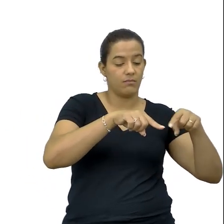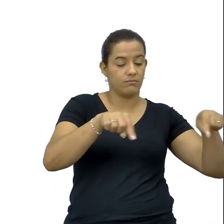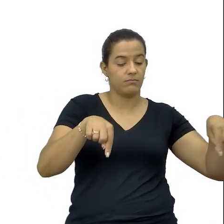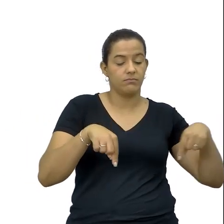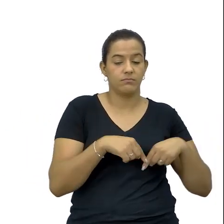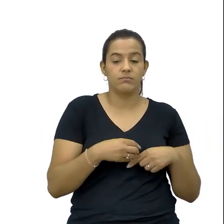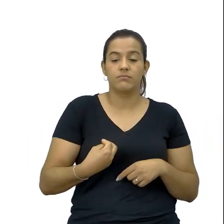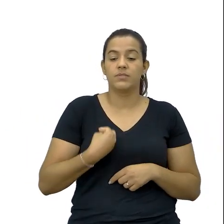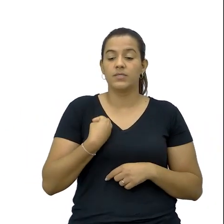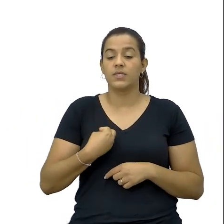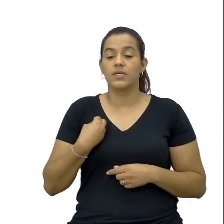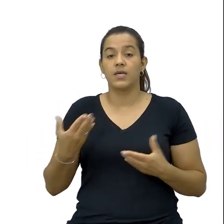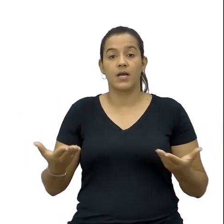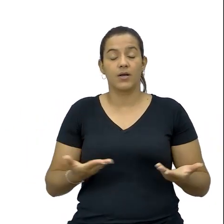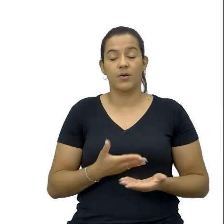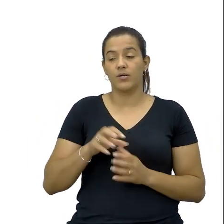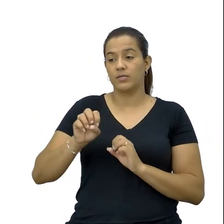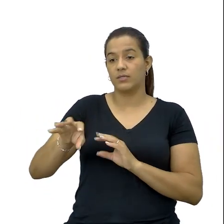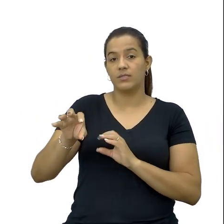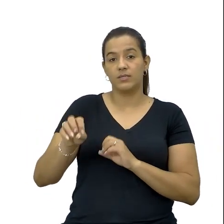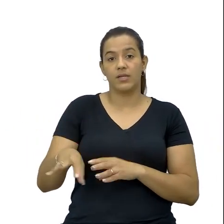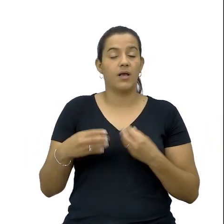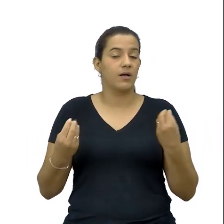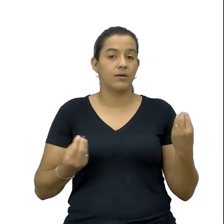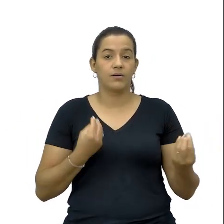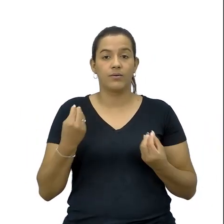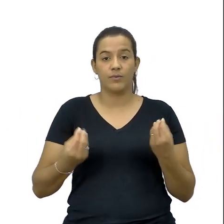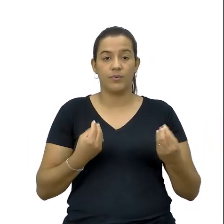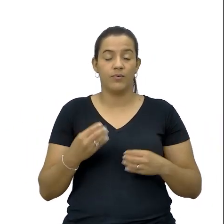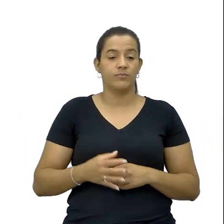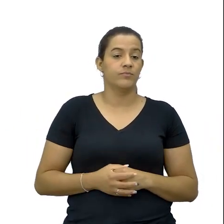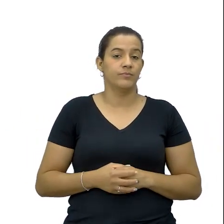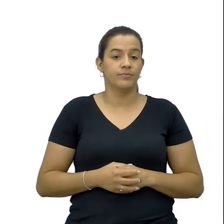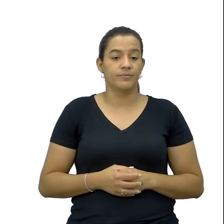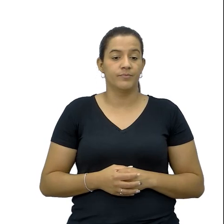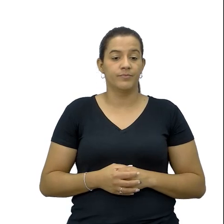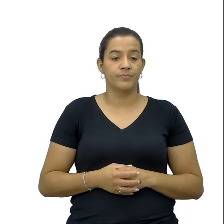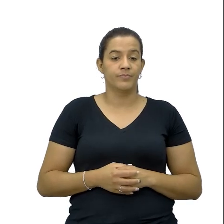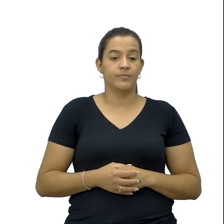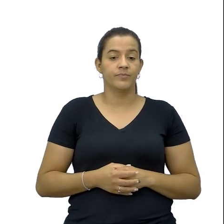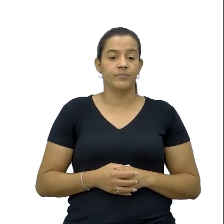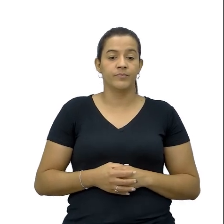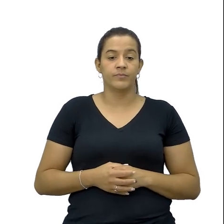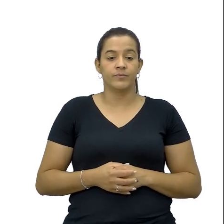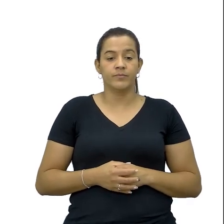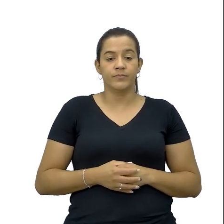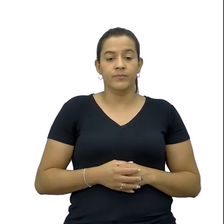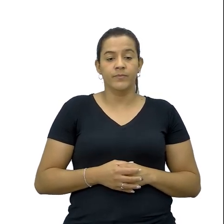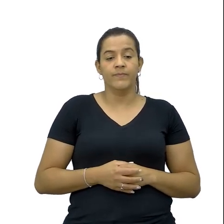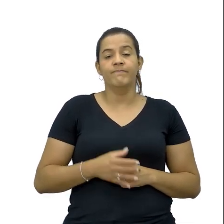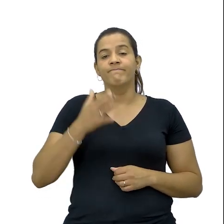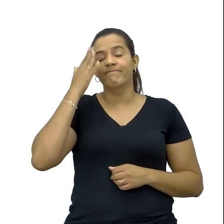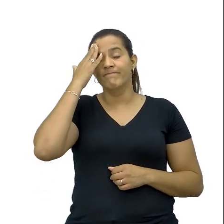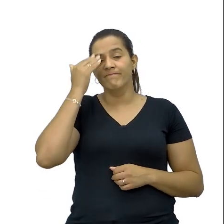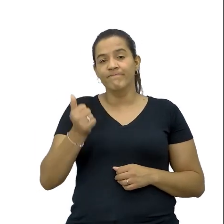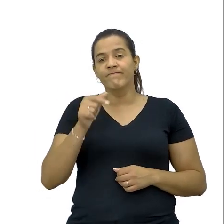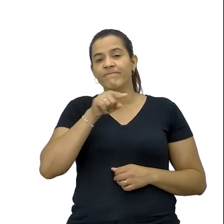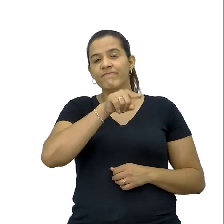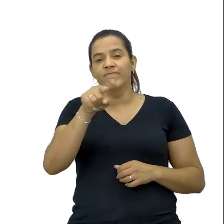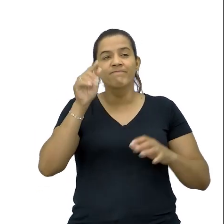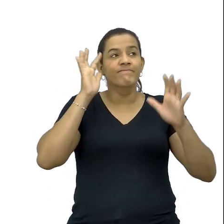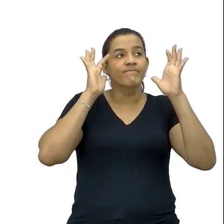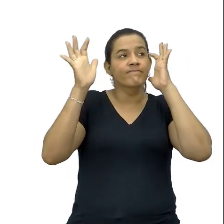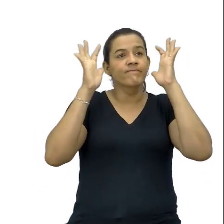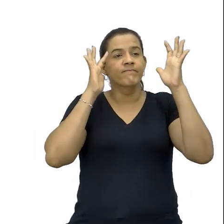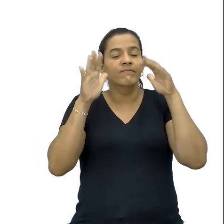presencialmente e gerir essas nossas aulas, fazer a gestão dessas aulas. Então, eu sei que vocês pensam muito, quais são